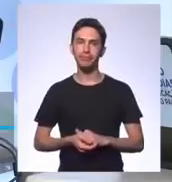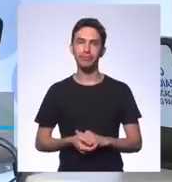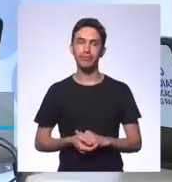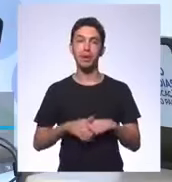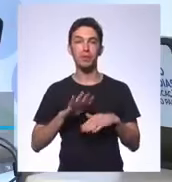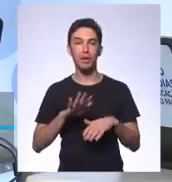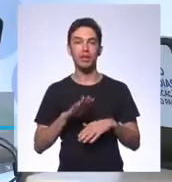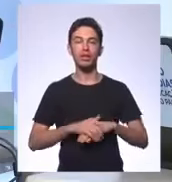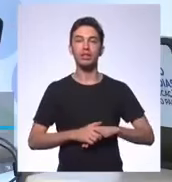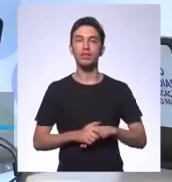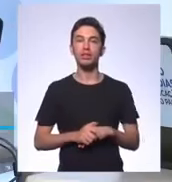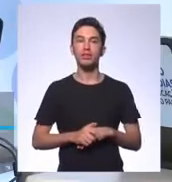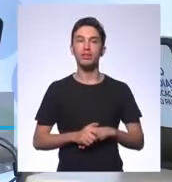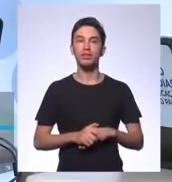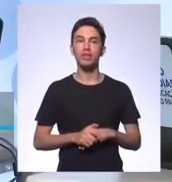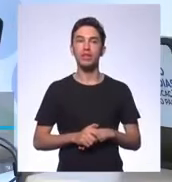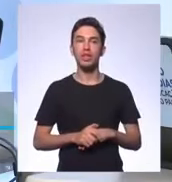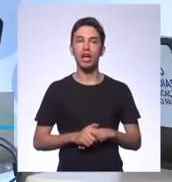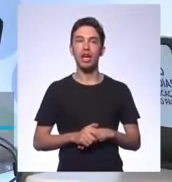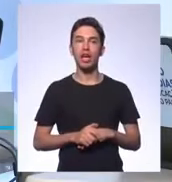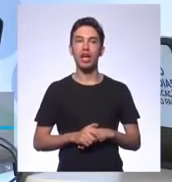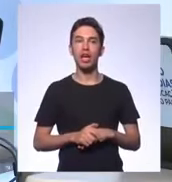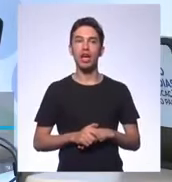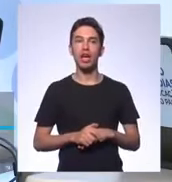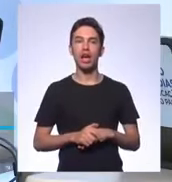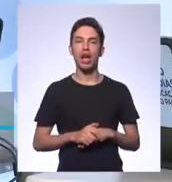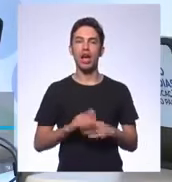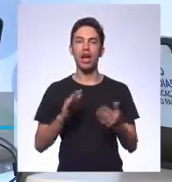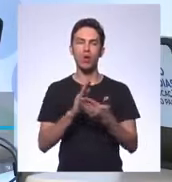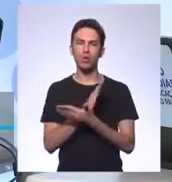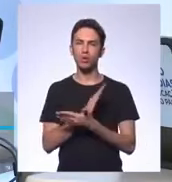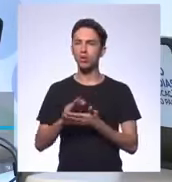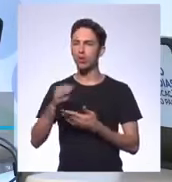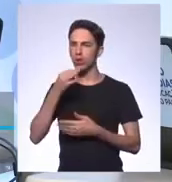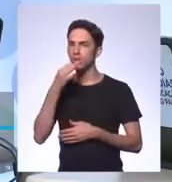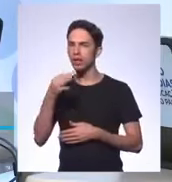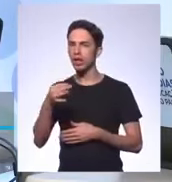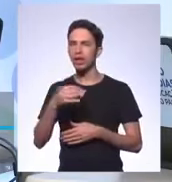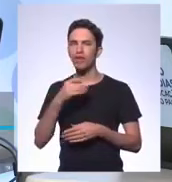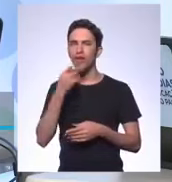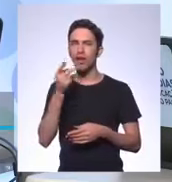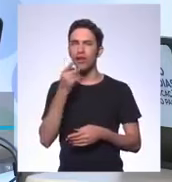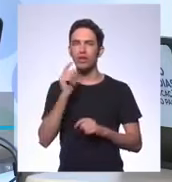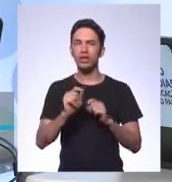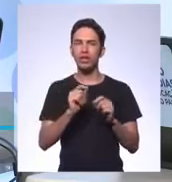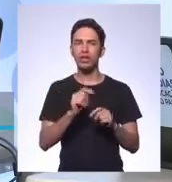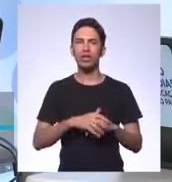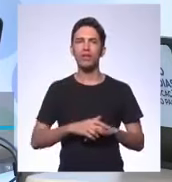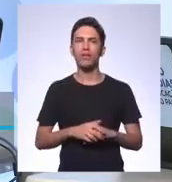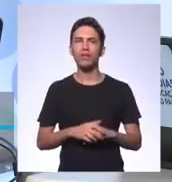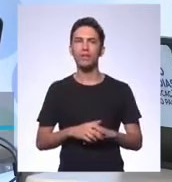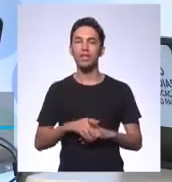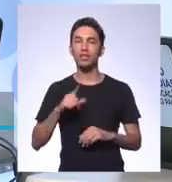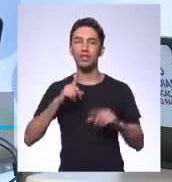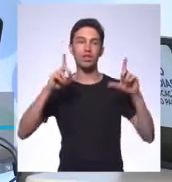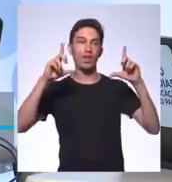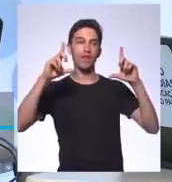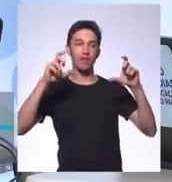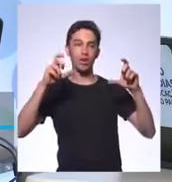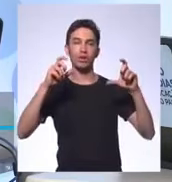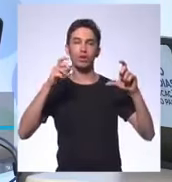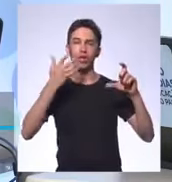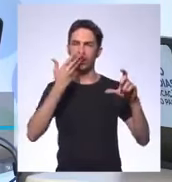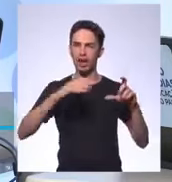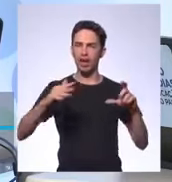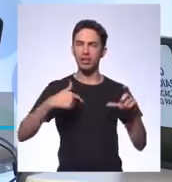qualquer forma, um comentário que havia é de que existe o garoto, né? A imagem do garoto,